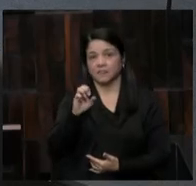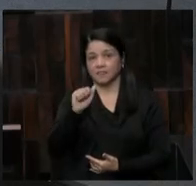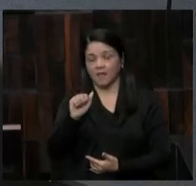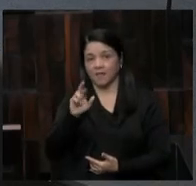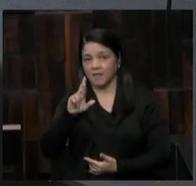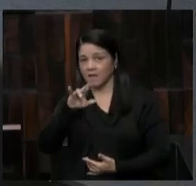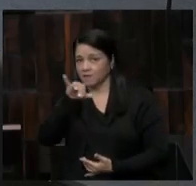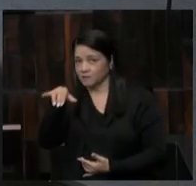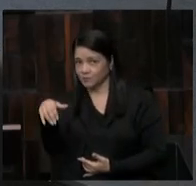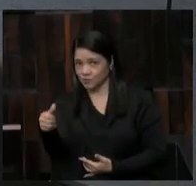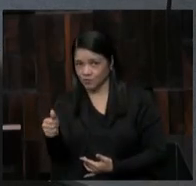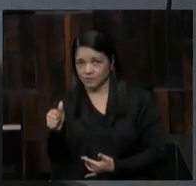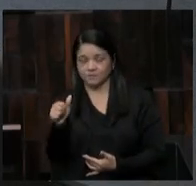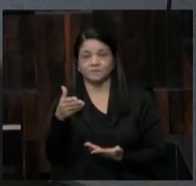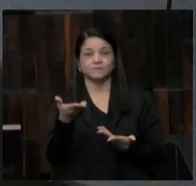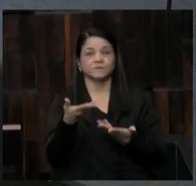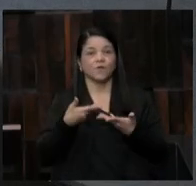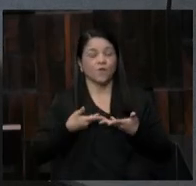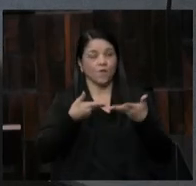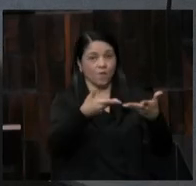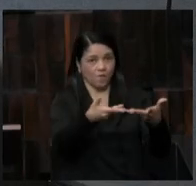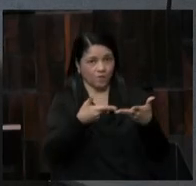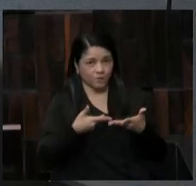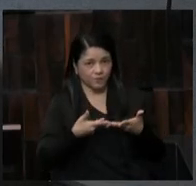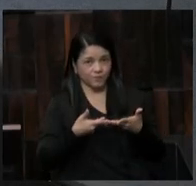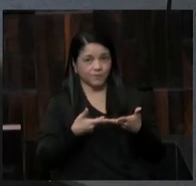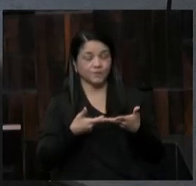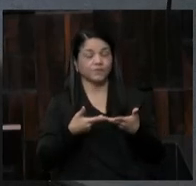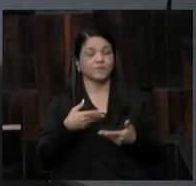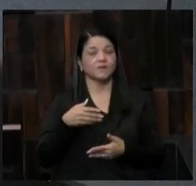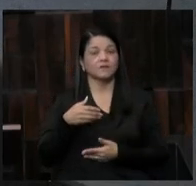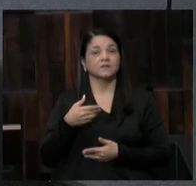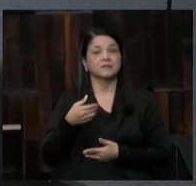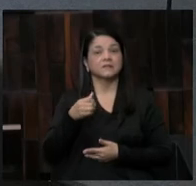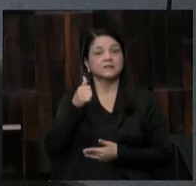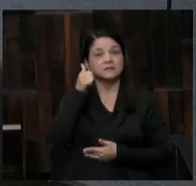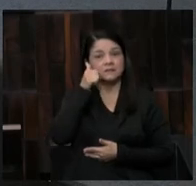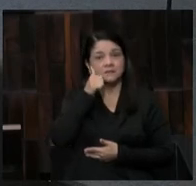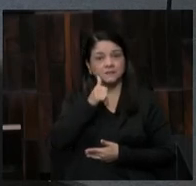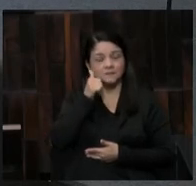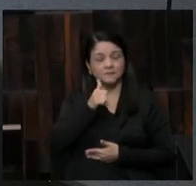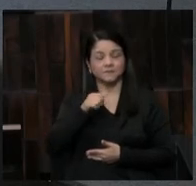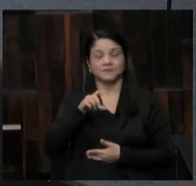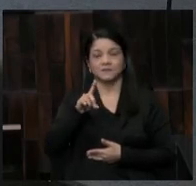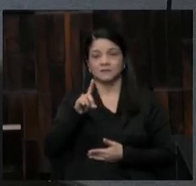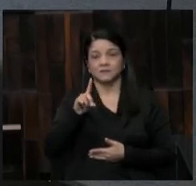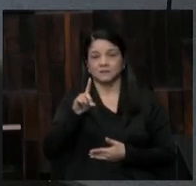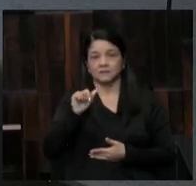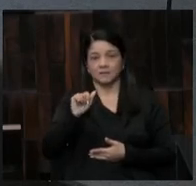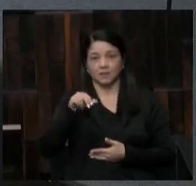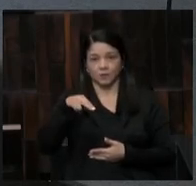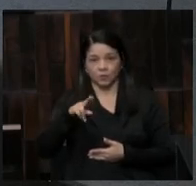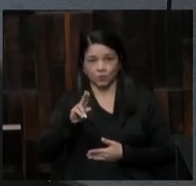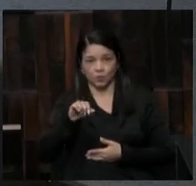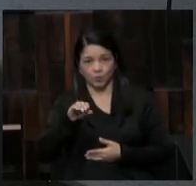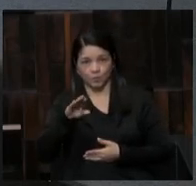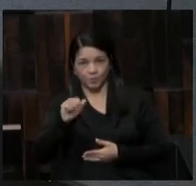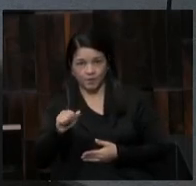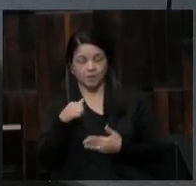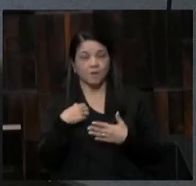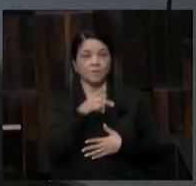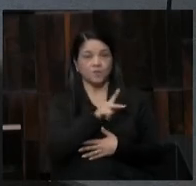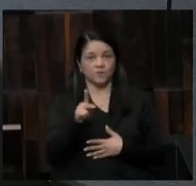TEIA-RJ. Convidar a senhora Danúbia de Sacaputo, professora adjunta